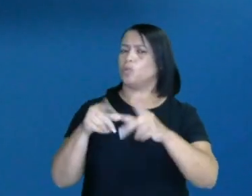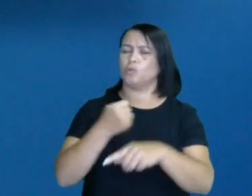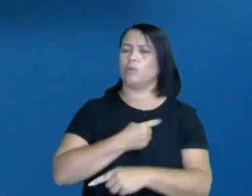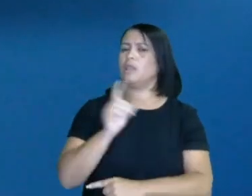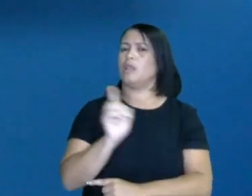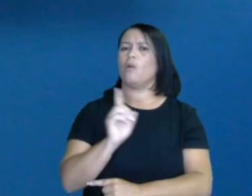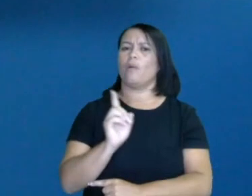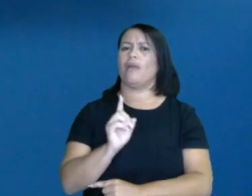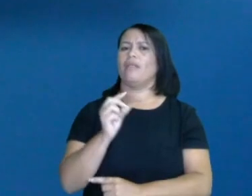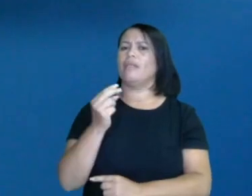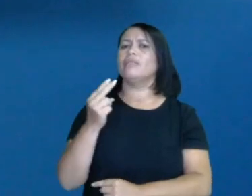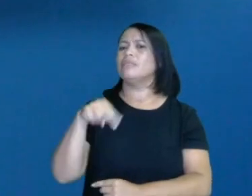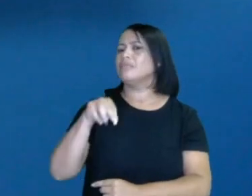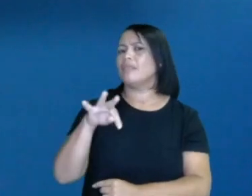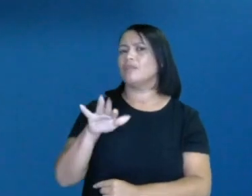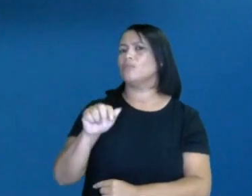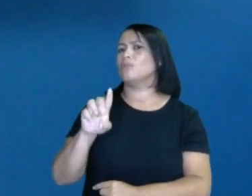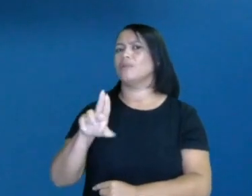racional.